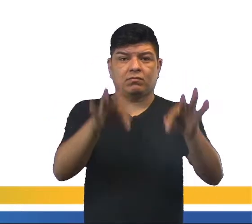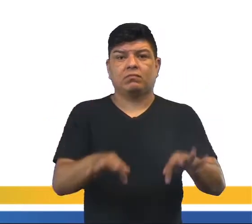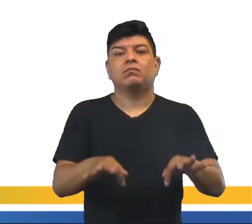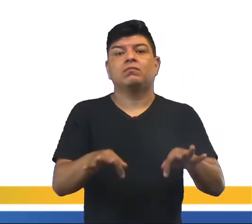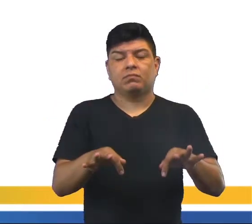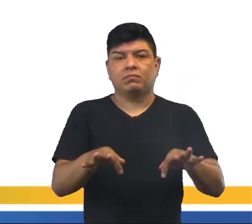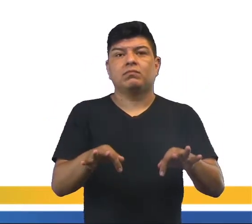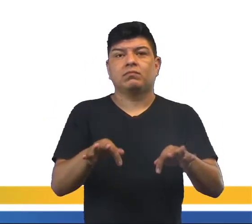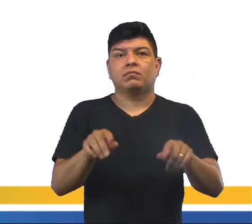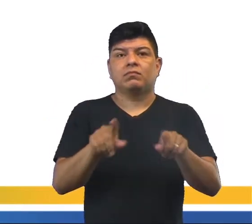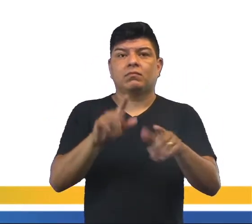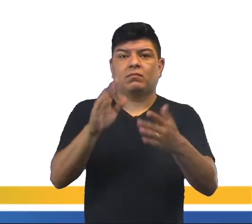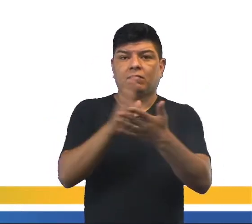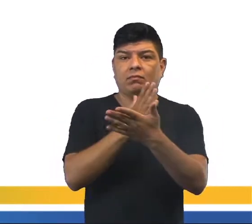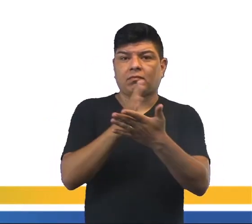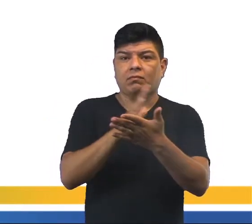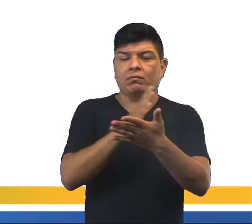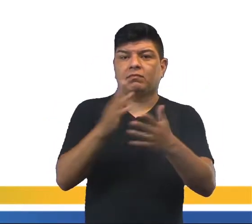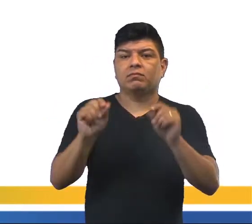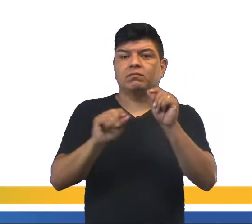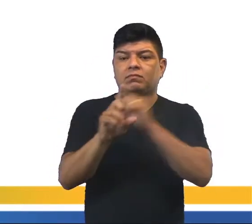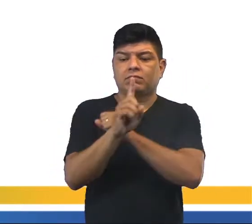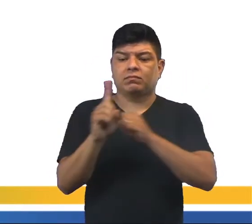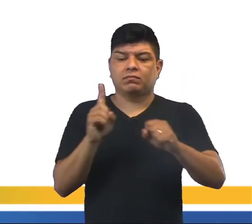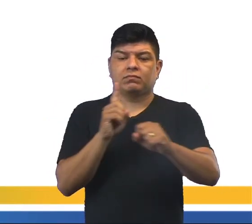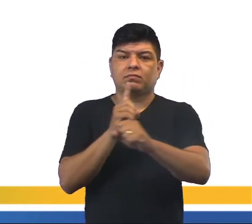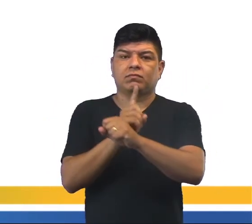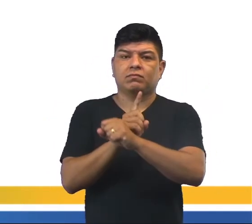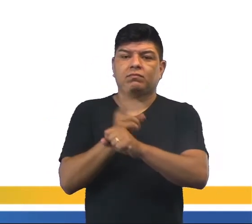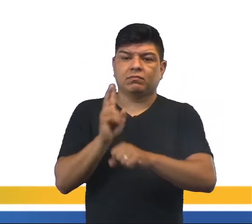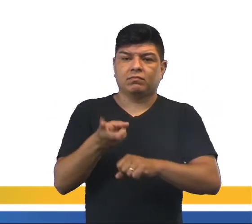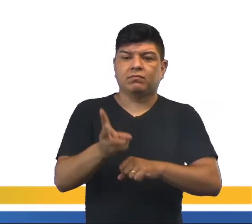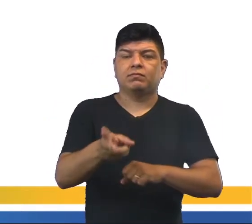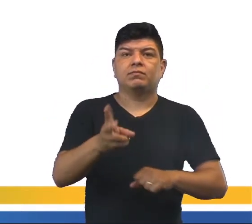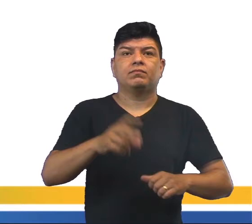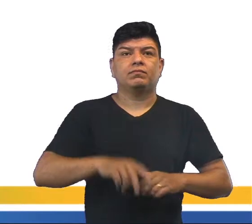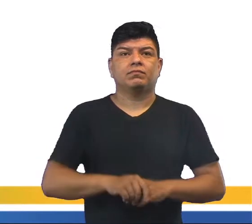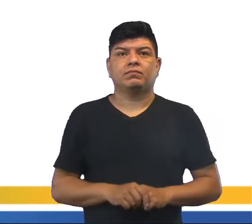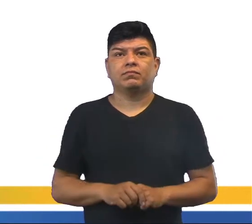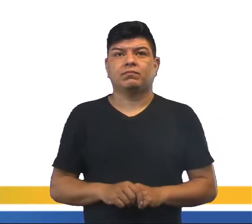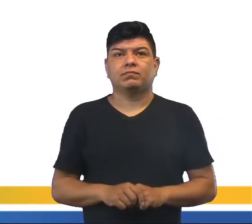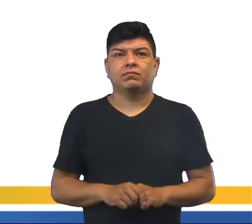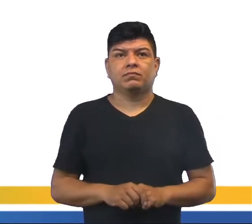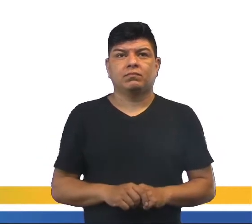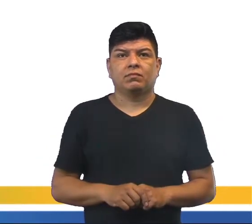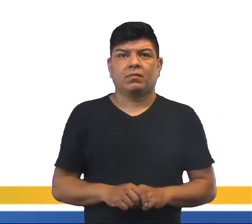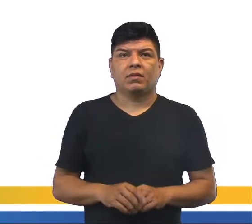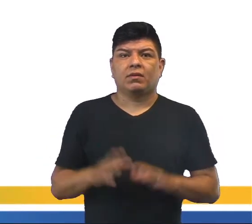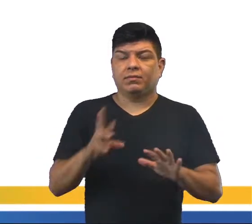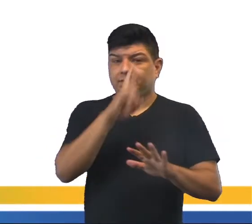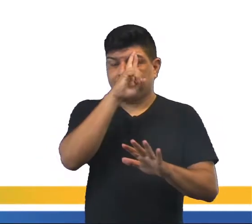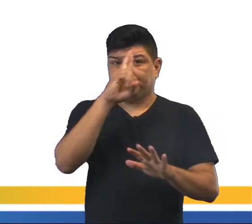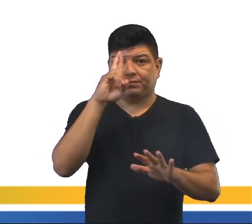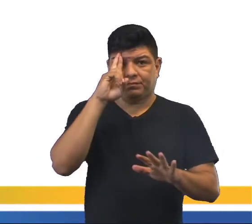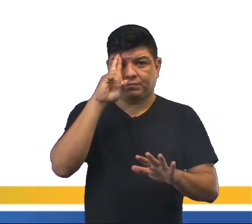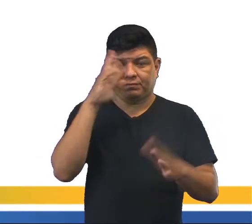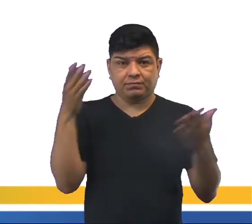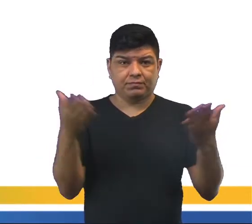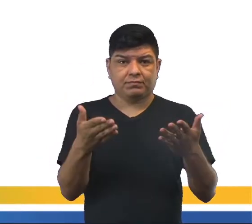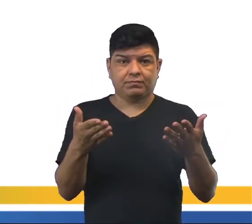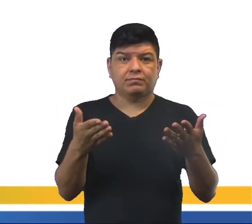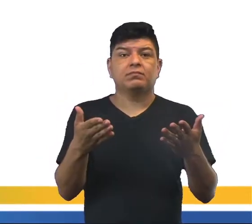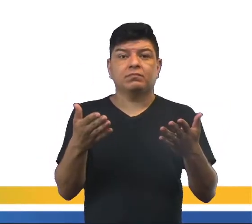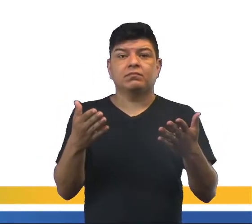colonial, muitos aspectos sociais continuam eurocêntricos. O eurocentrismo na história.